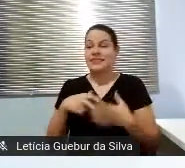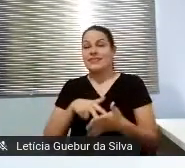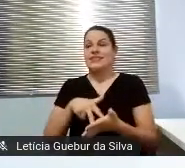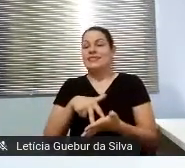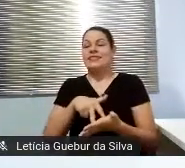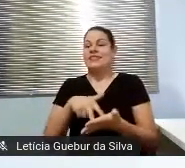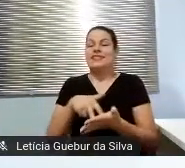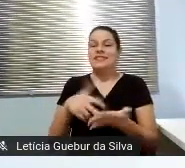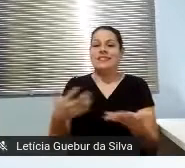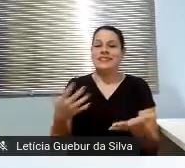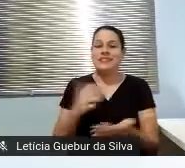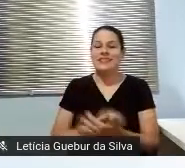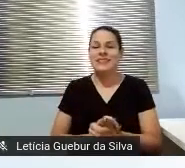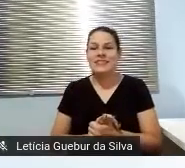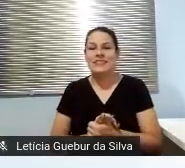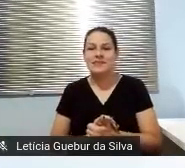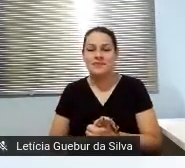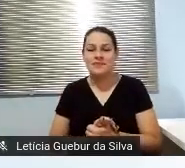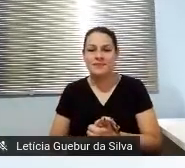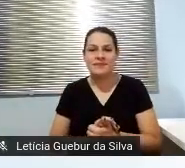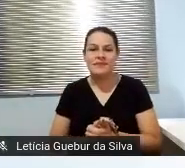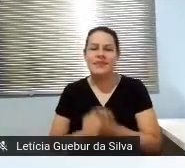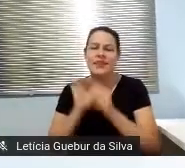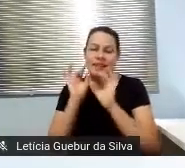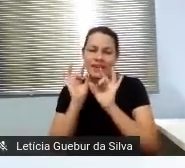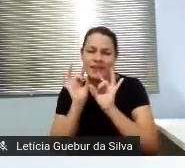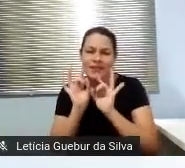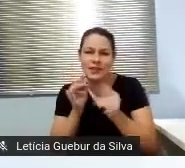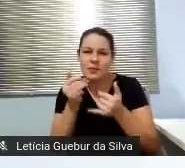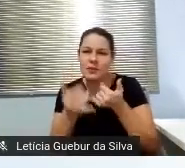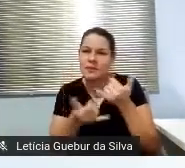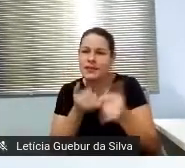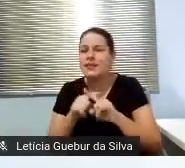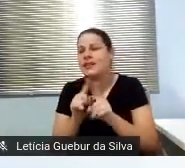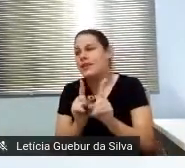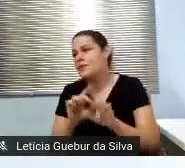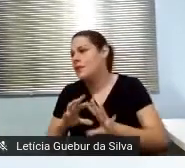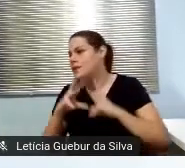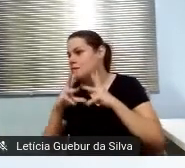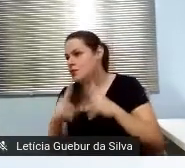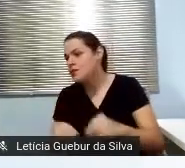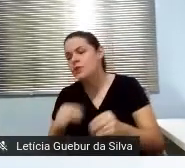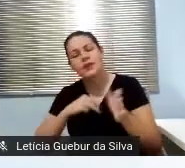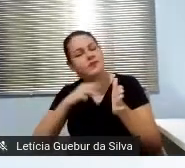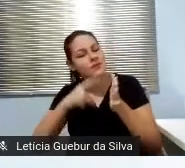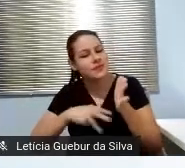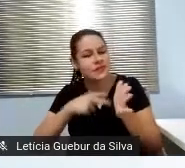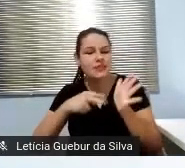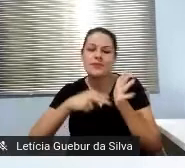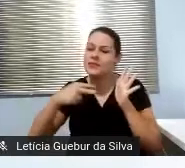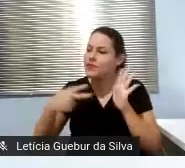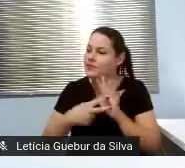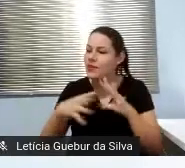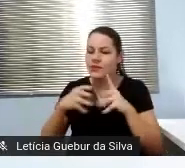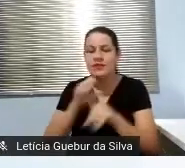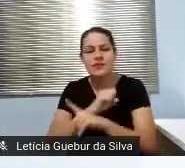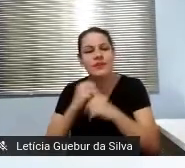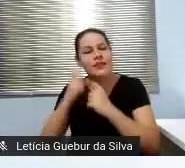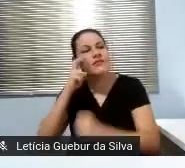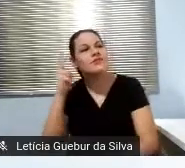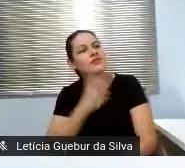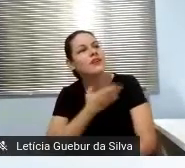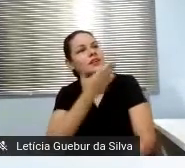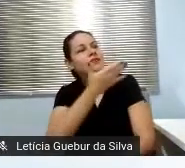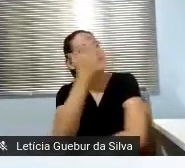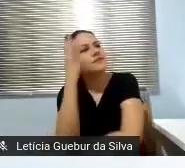me impactou é, é com ela. só, é só uma brincadeira, né? Mas é Mas que isso tem um terrível. símbolo, né? Isso é Claro, simbólico para a sociedade. Nós estamos num sim, momento em que